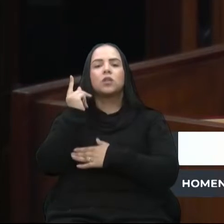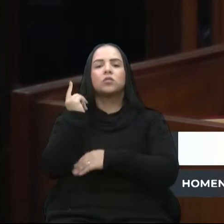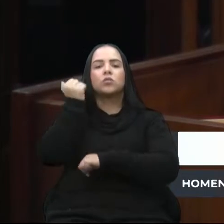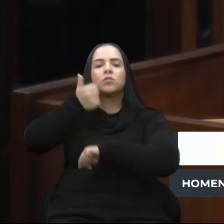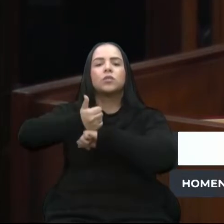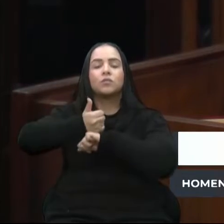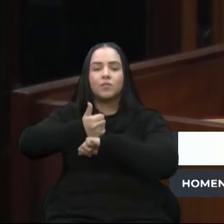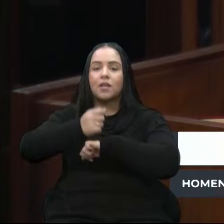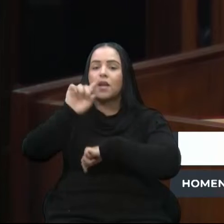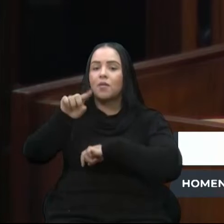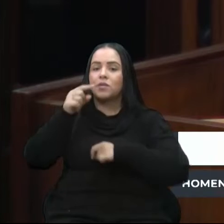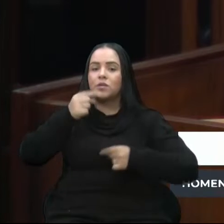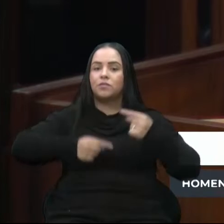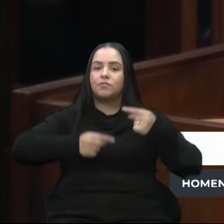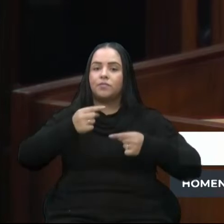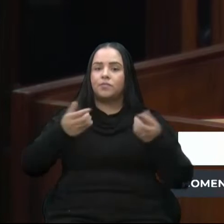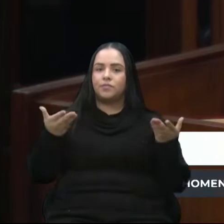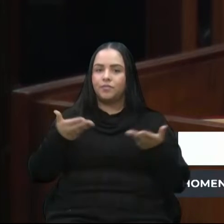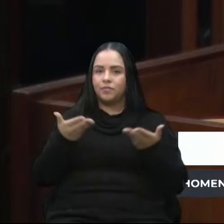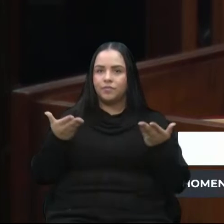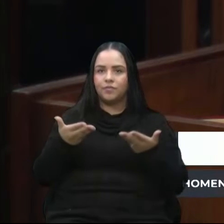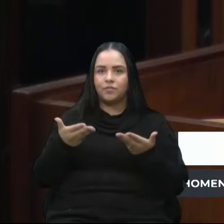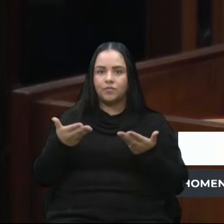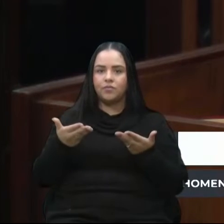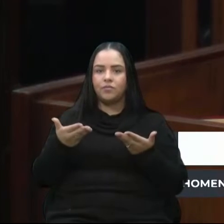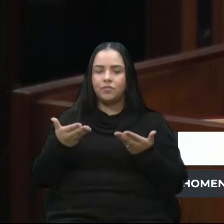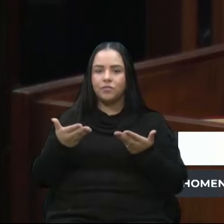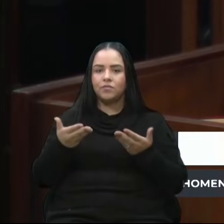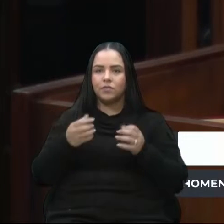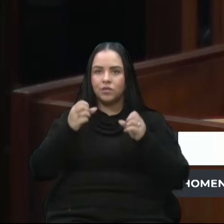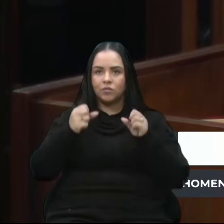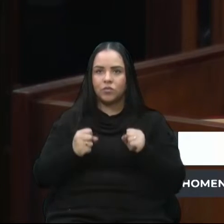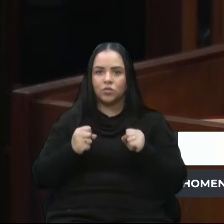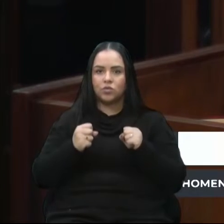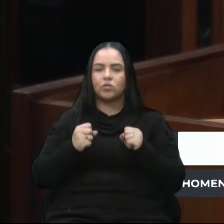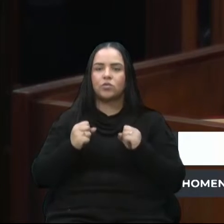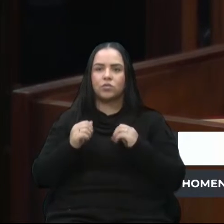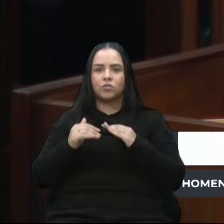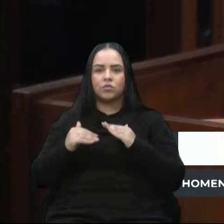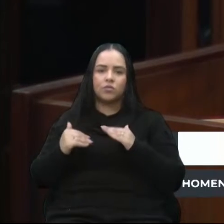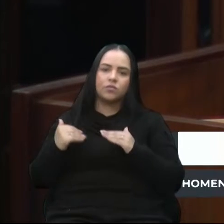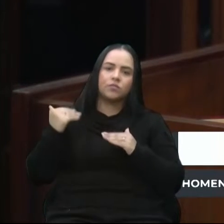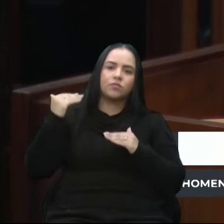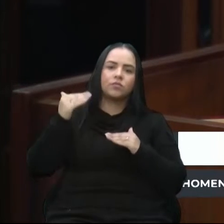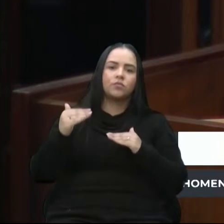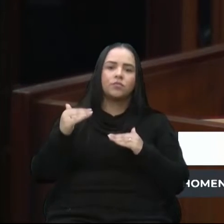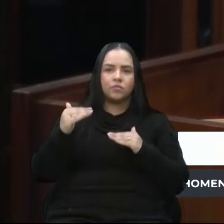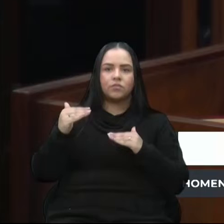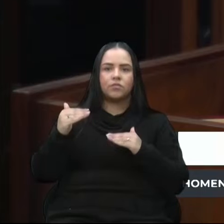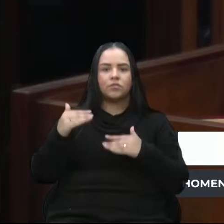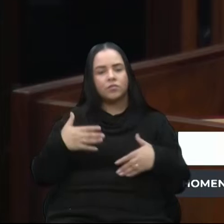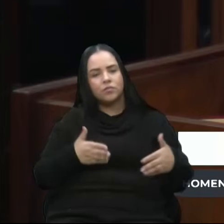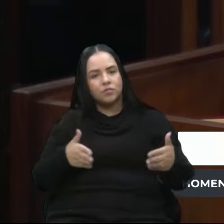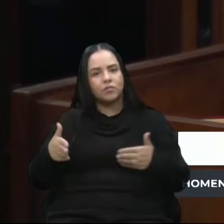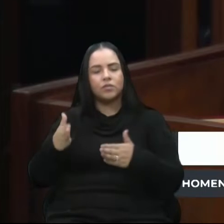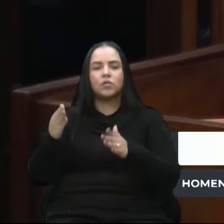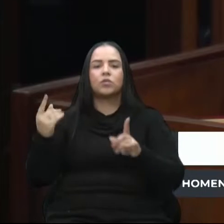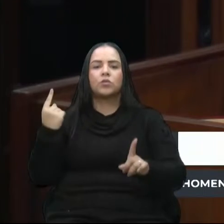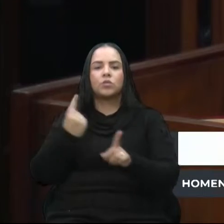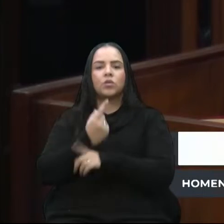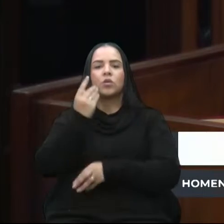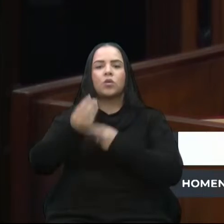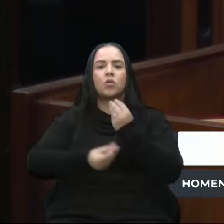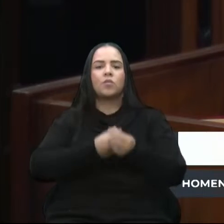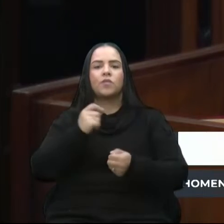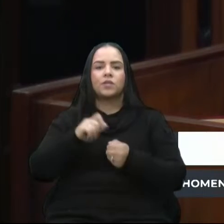é uma discussão atual e que pode progredir no caminho de descobrir como fazer